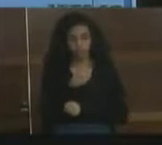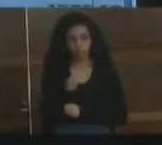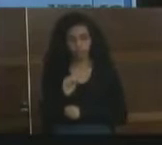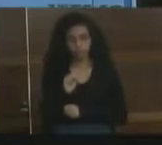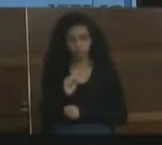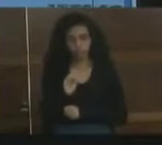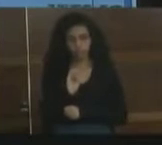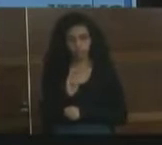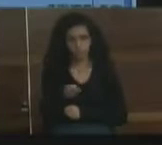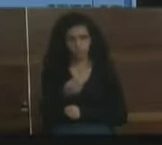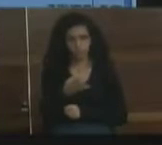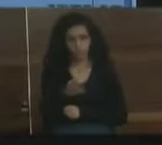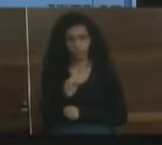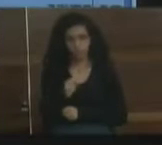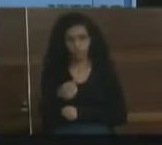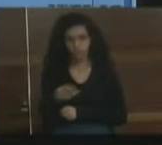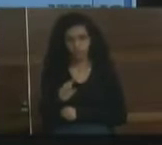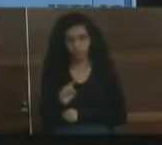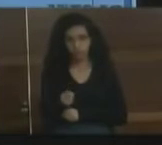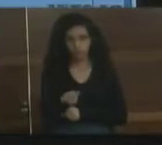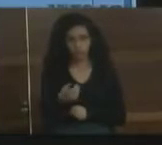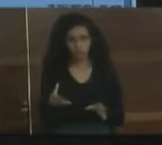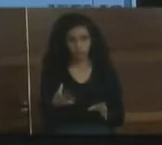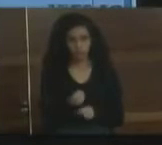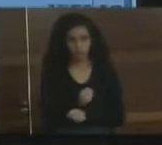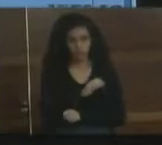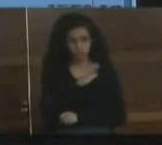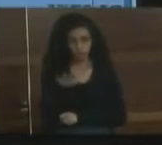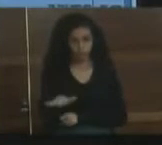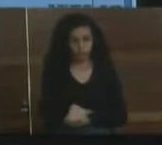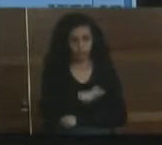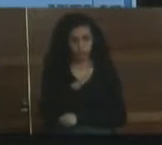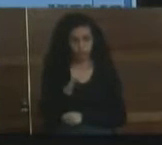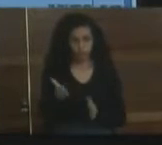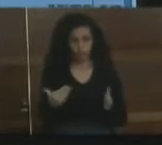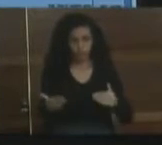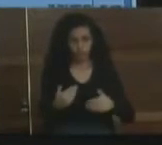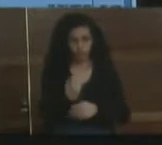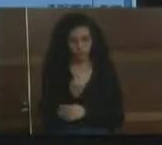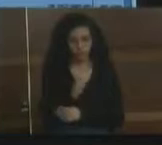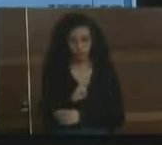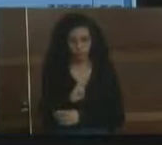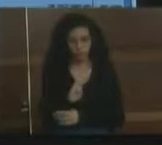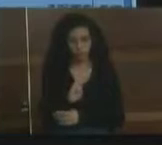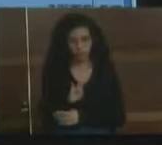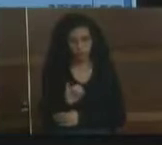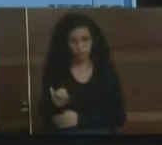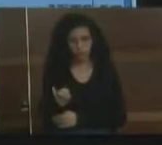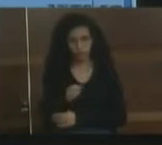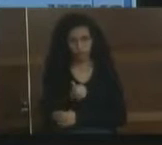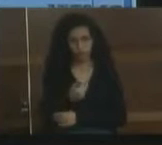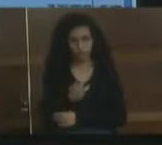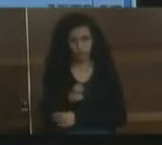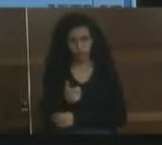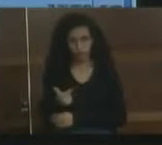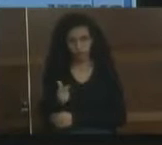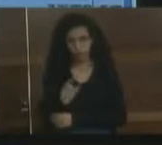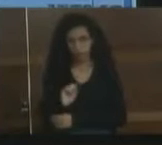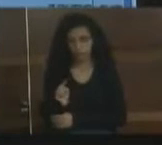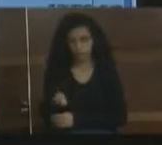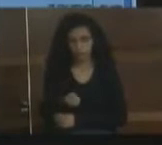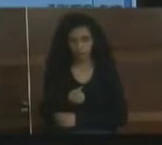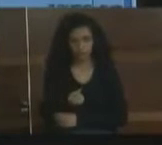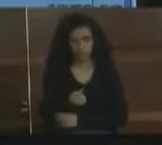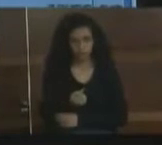484 mil oi total geral orçado um bilhão 152 milhões 550